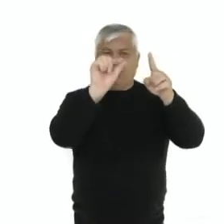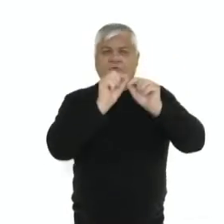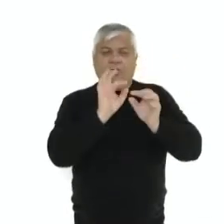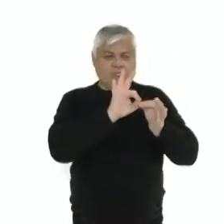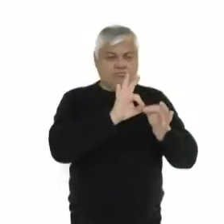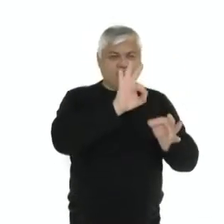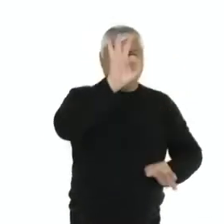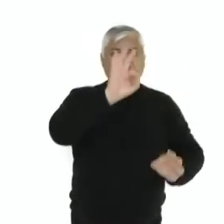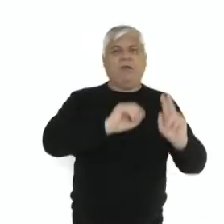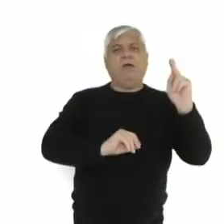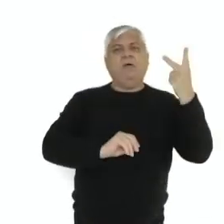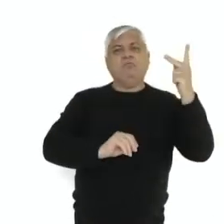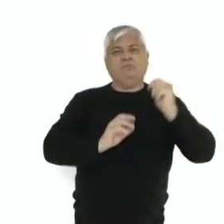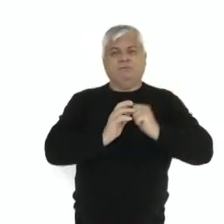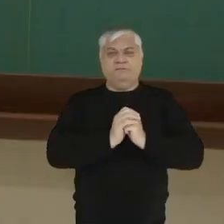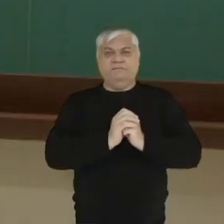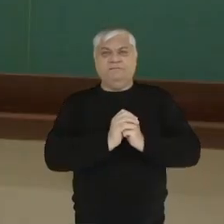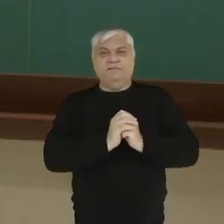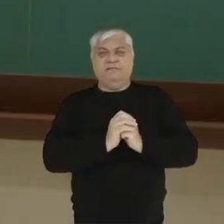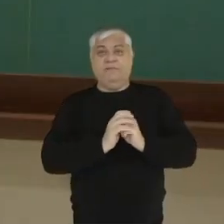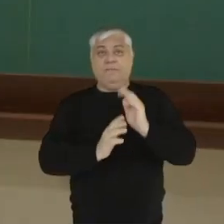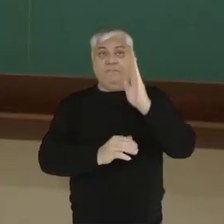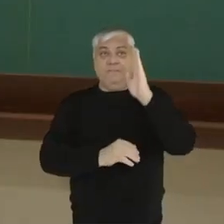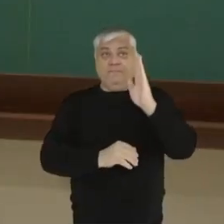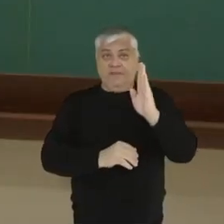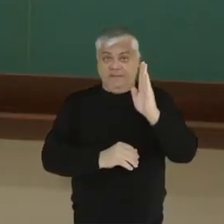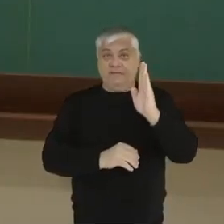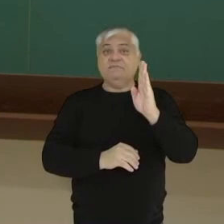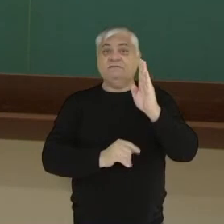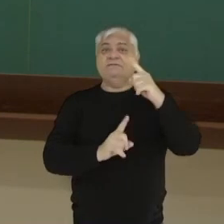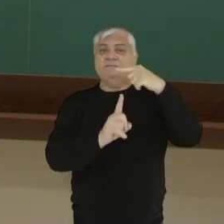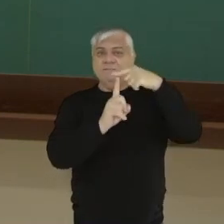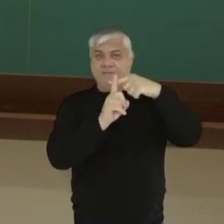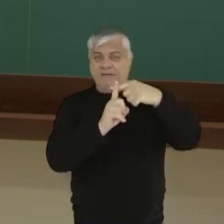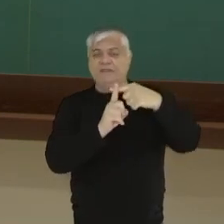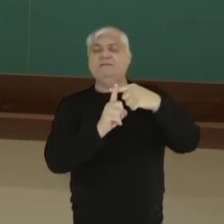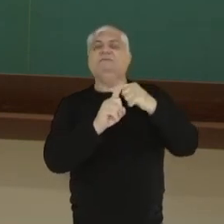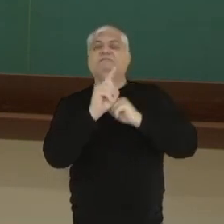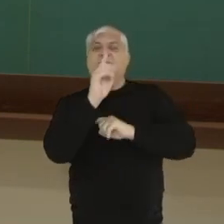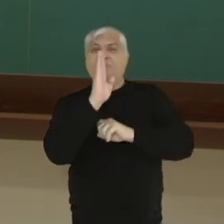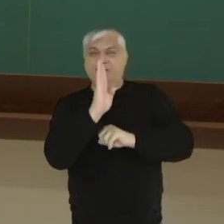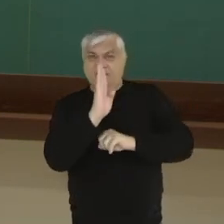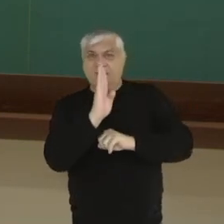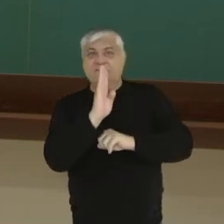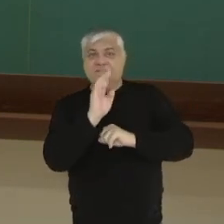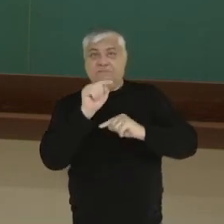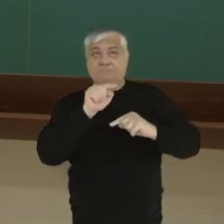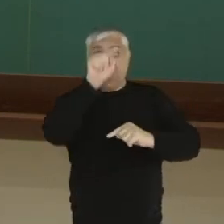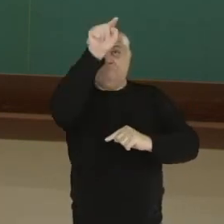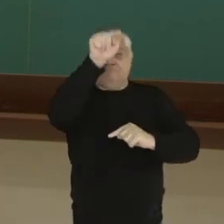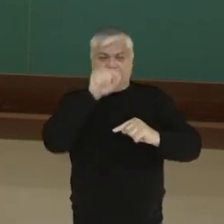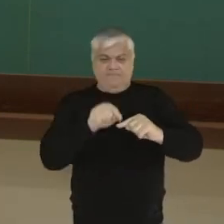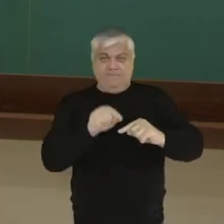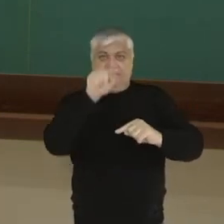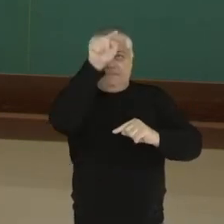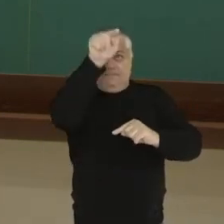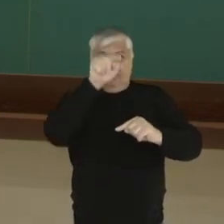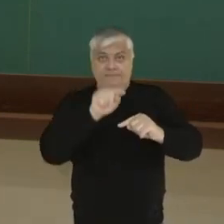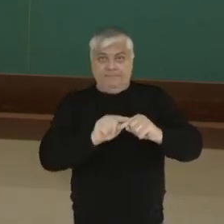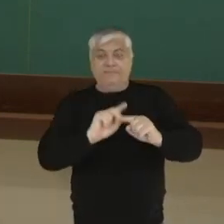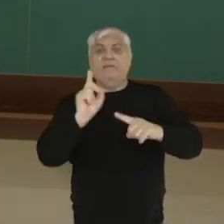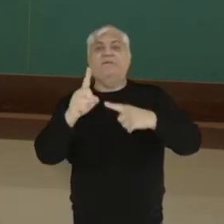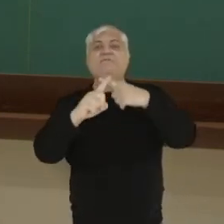calculo a área do trapézio? É assim, ó. Eu somo as duas bases, multiplico pela